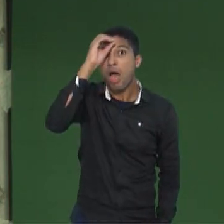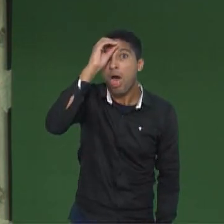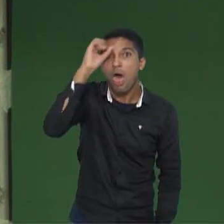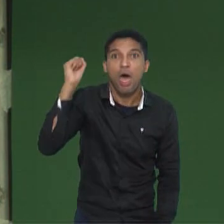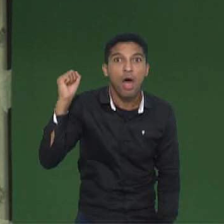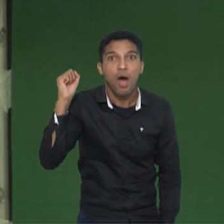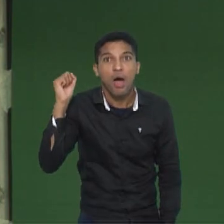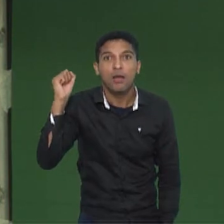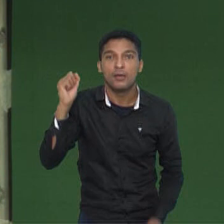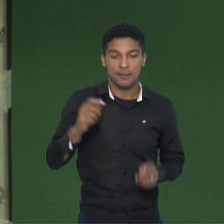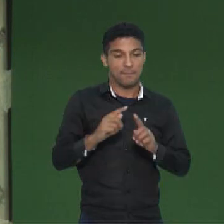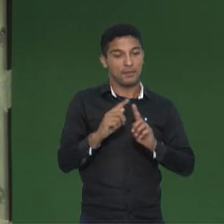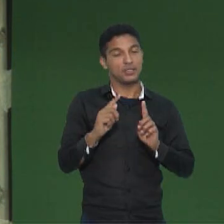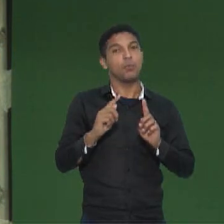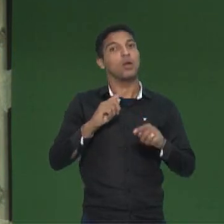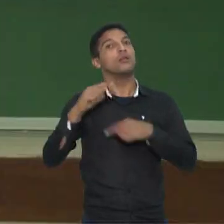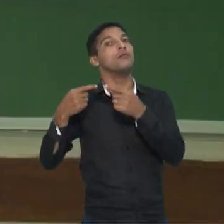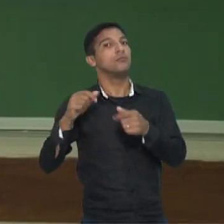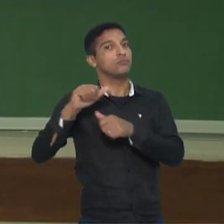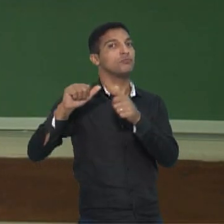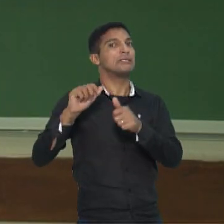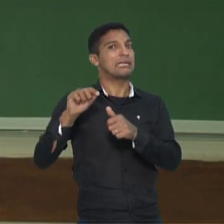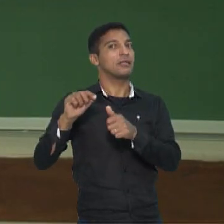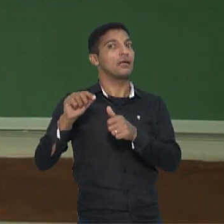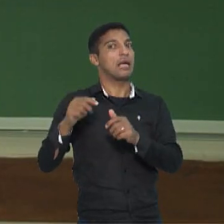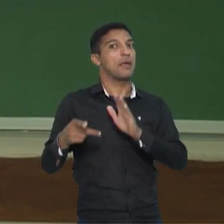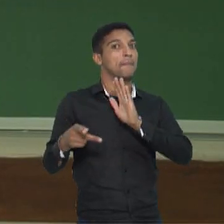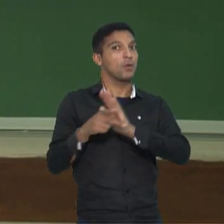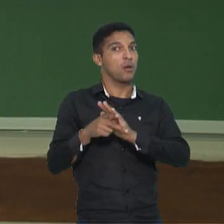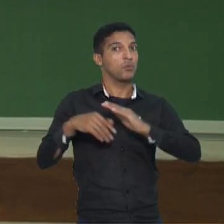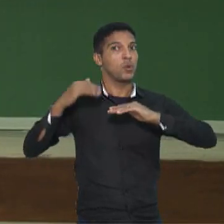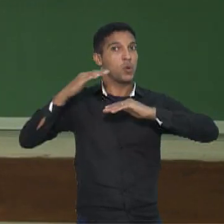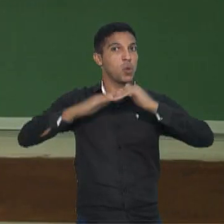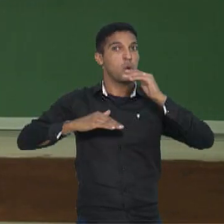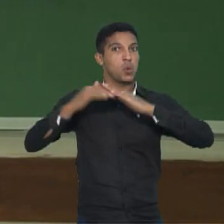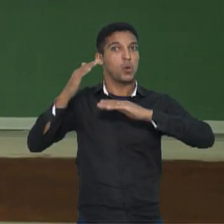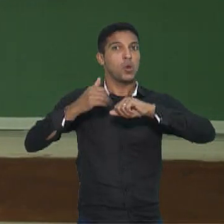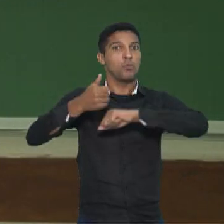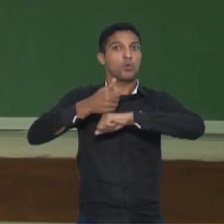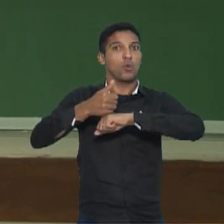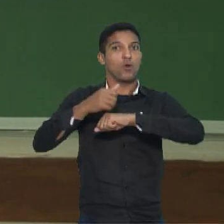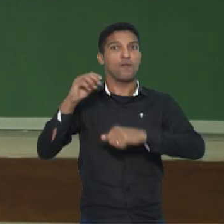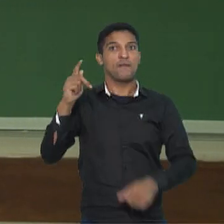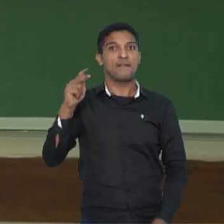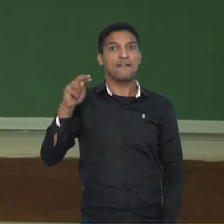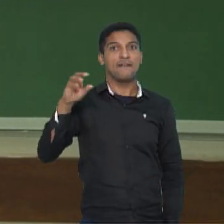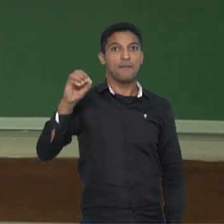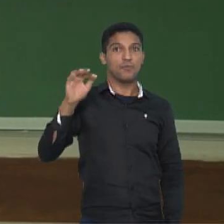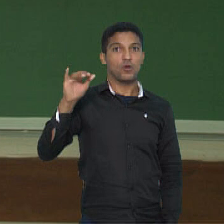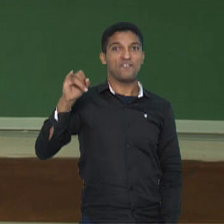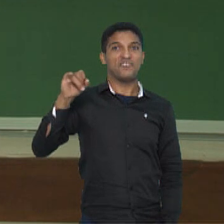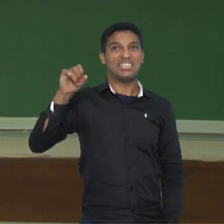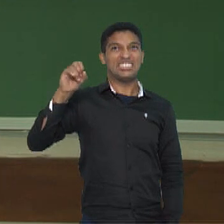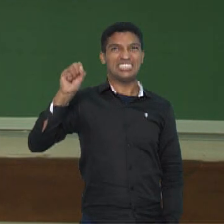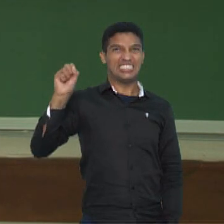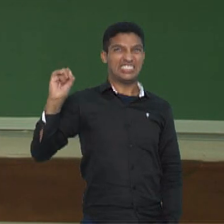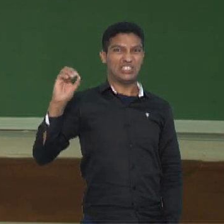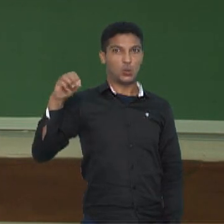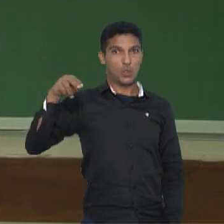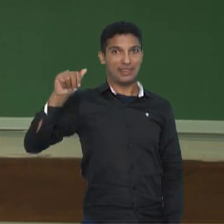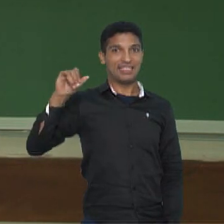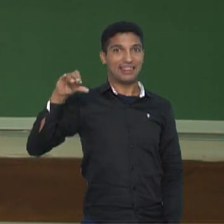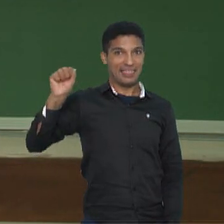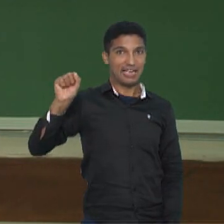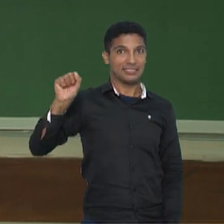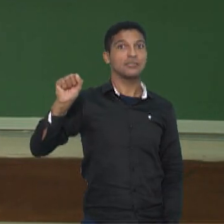selecionar as sementes. Pense na natureza. O trigo nascia junto com o tomate, a alface junto